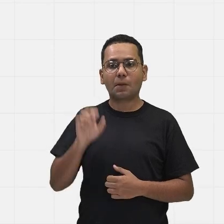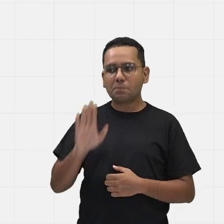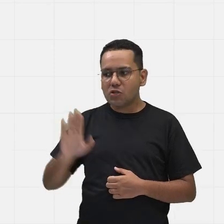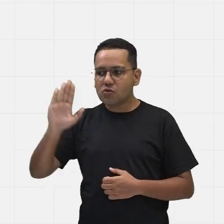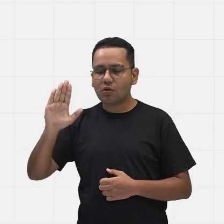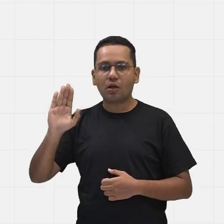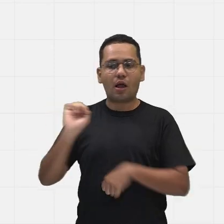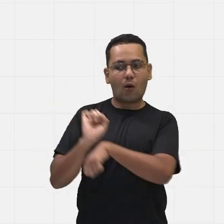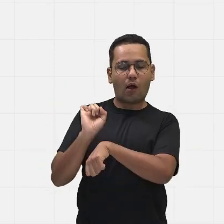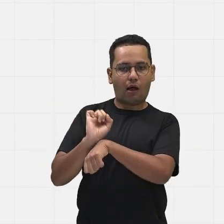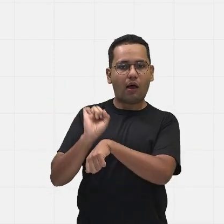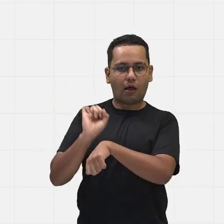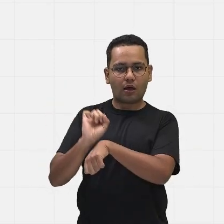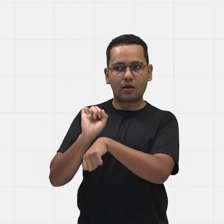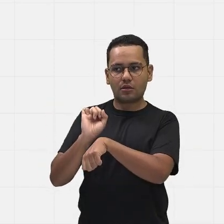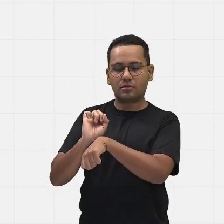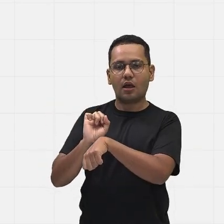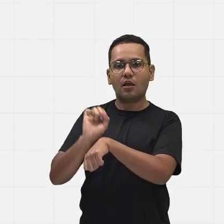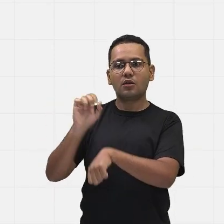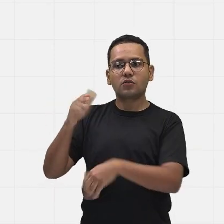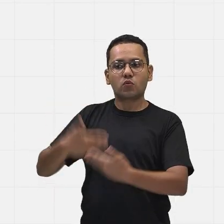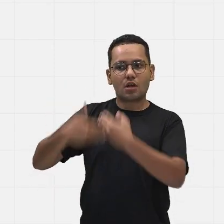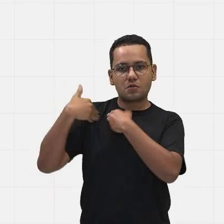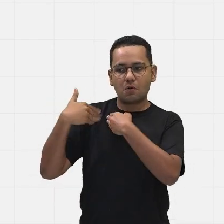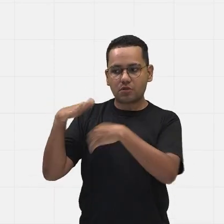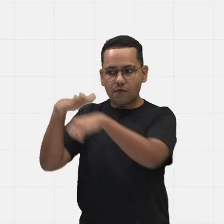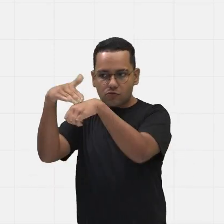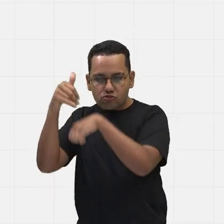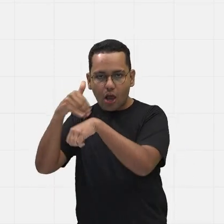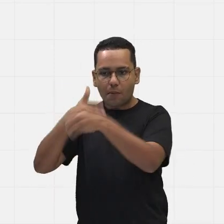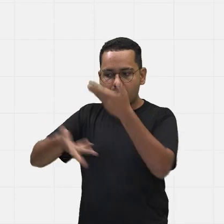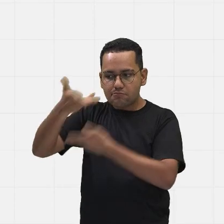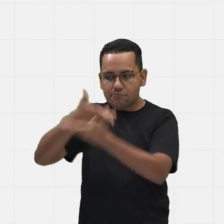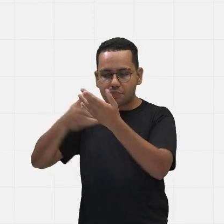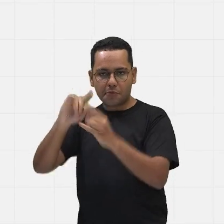hora da interatividade para você poder participar.